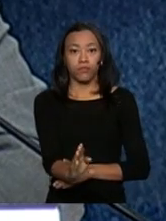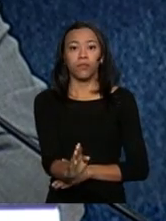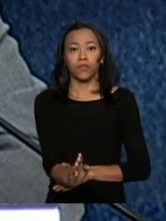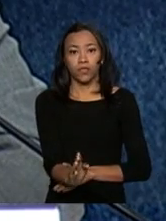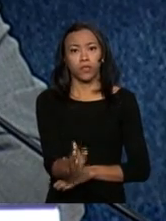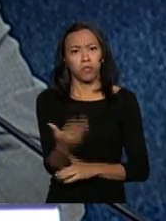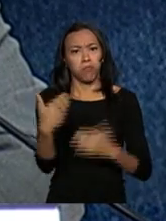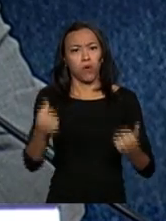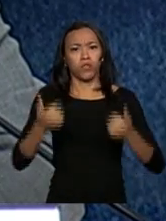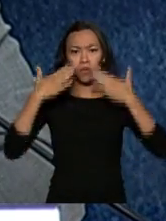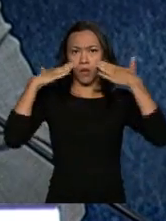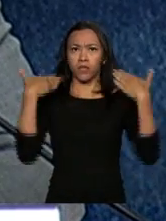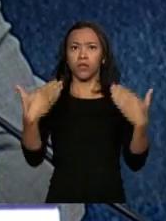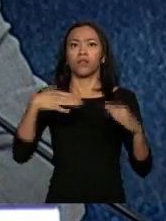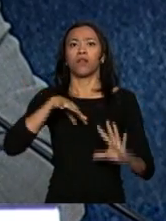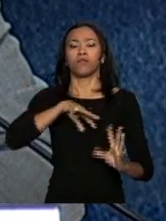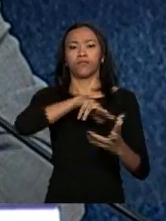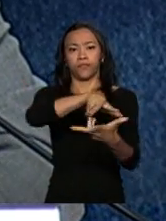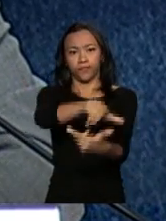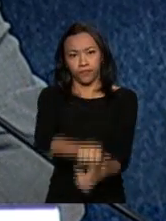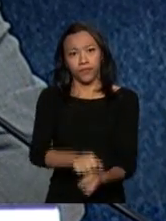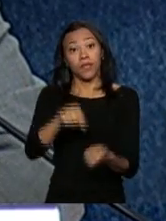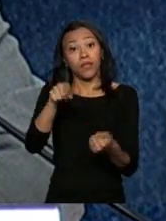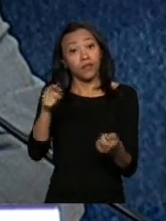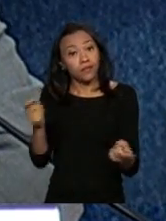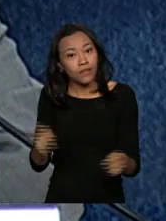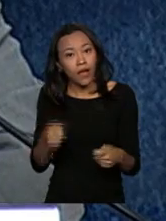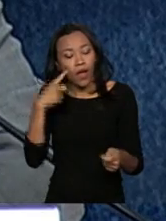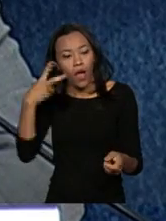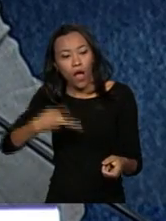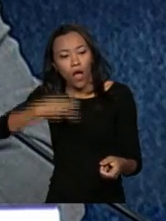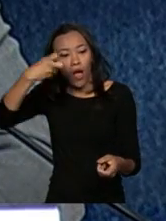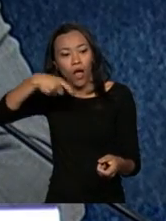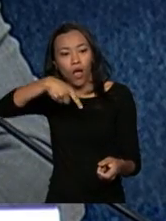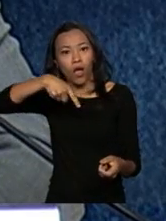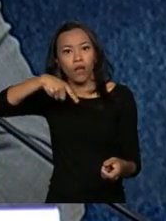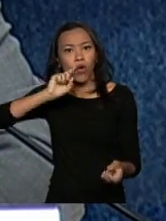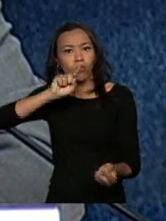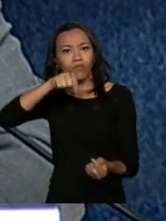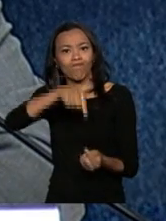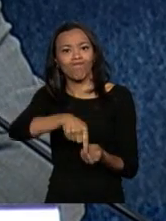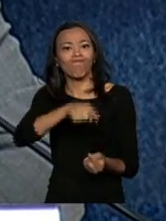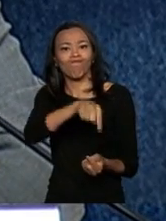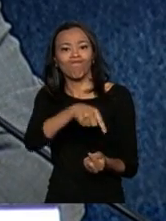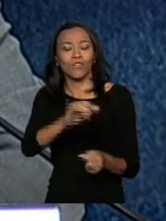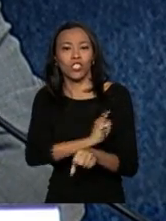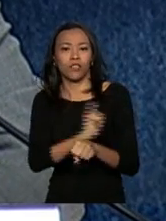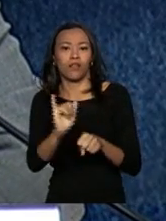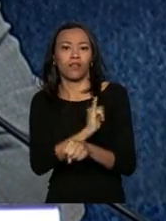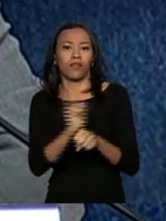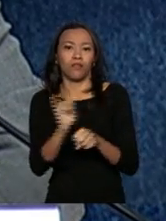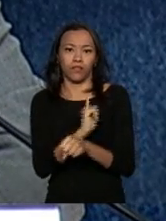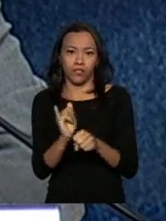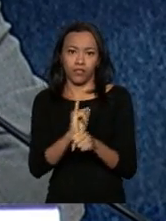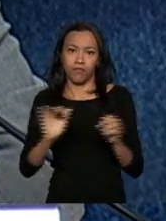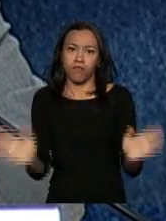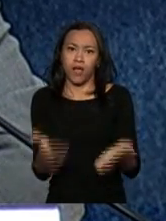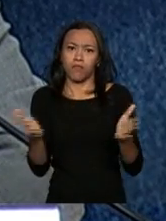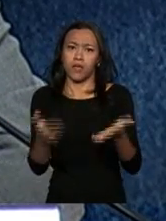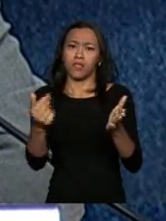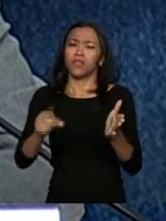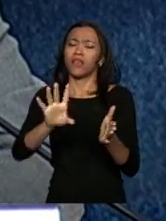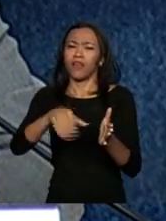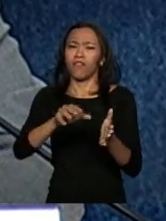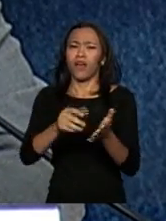internacionalmente e também virem objeto de investimento nacional e internacional que é o INPS né o fomento aplicativos e